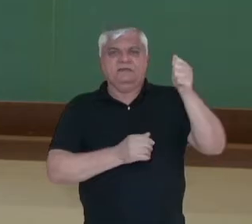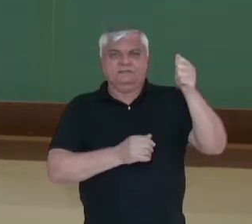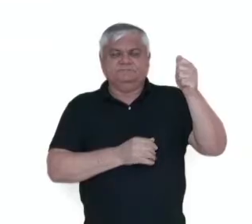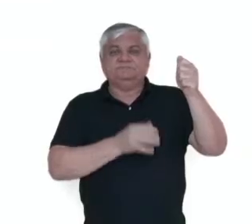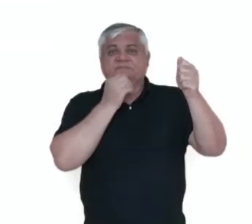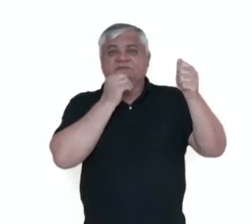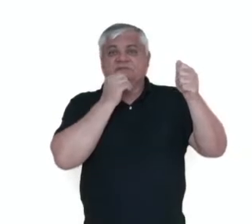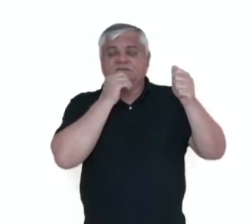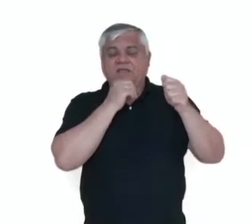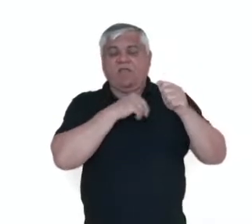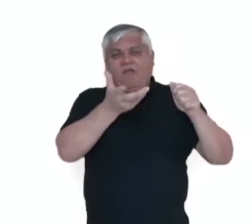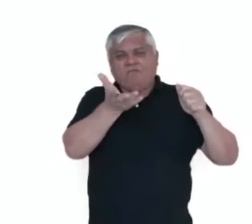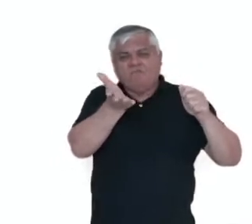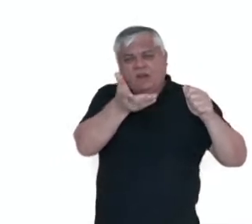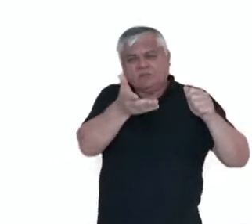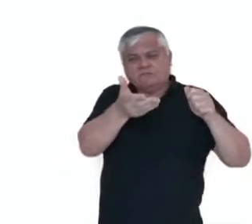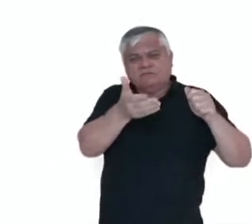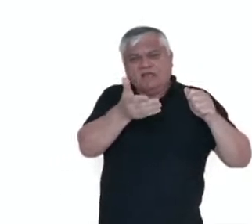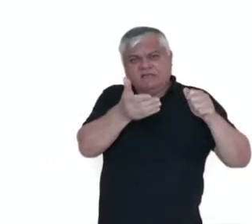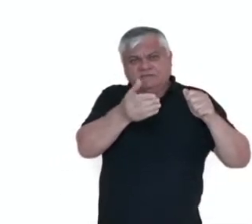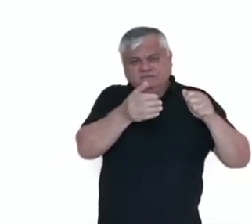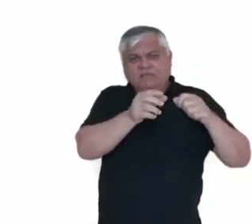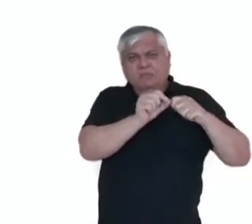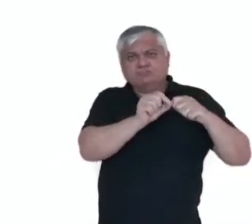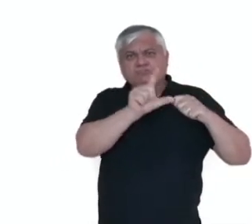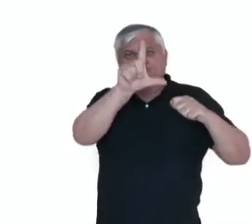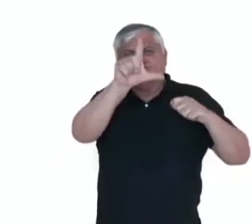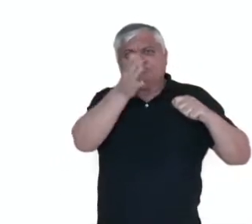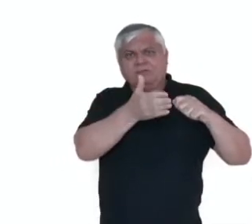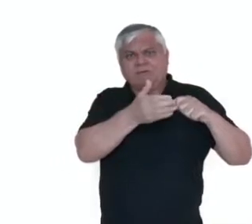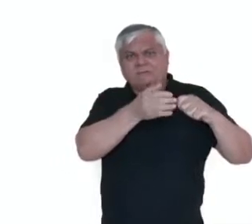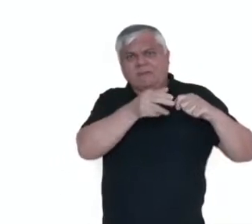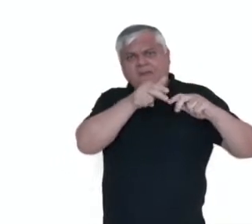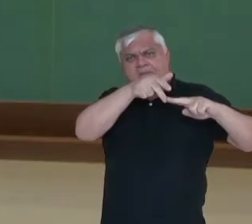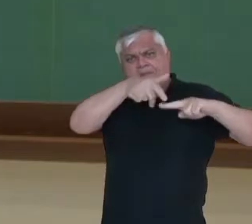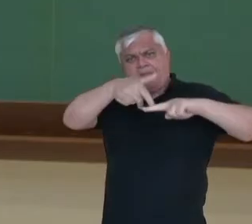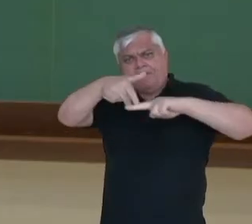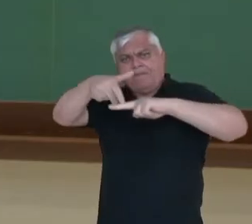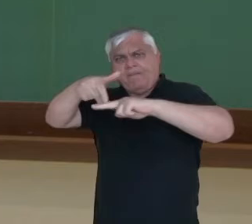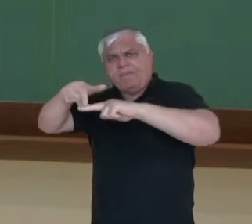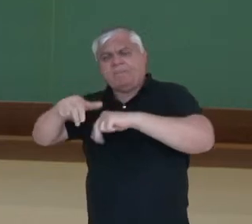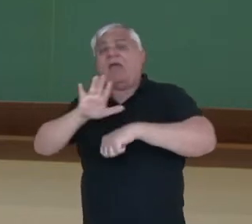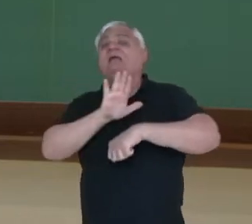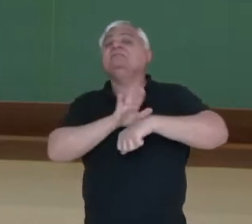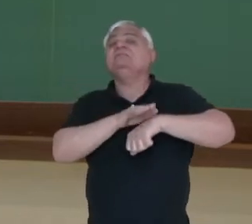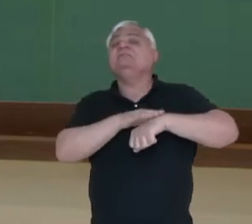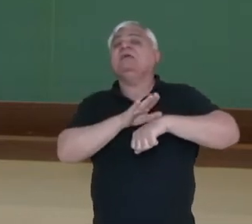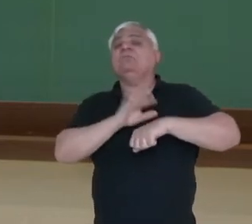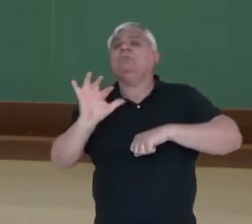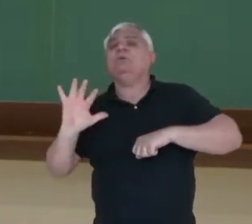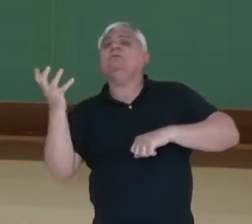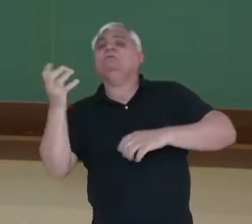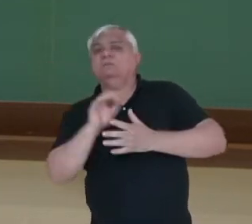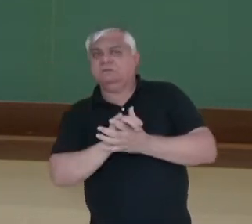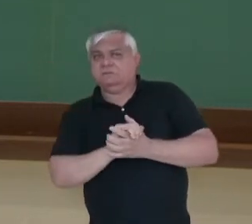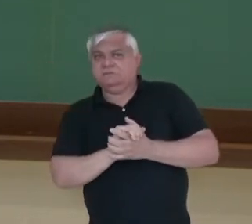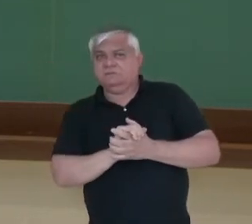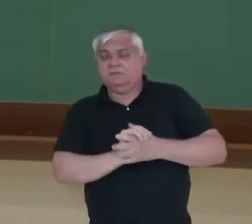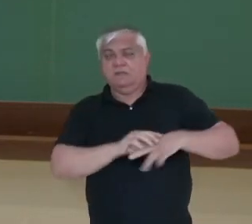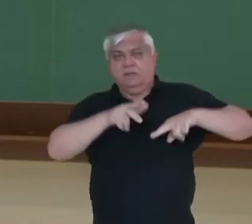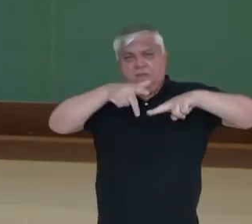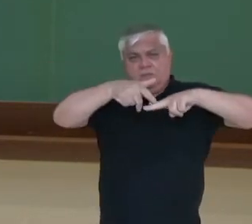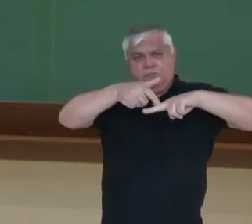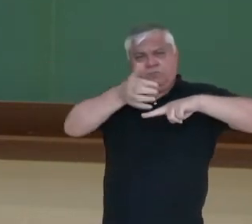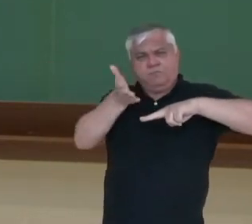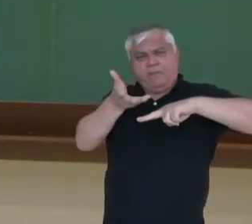eu aumentar a velocidade, o que vai acontecer com o tempo? Se eu aumentar a minha velocidade, o meu tempo